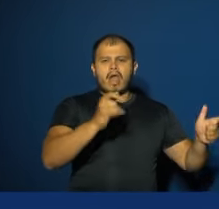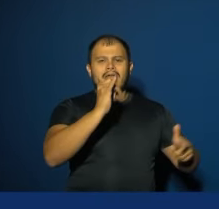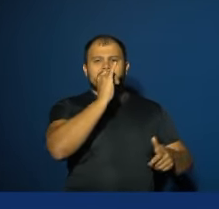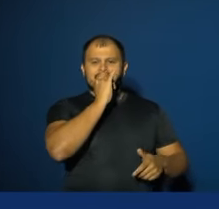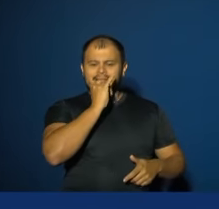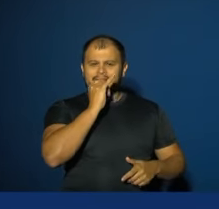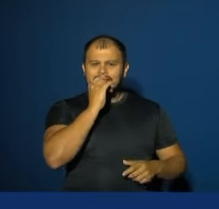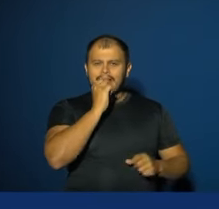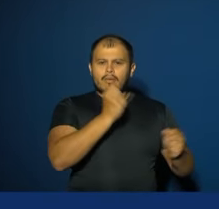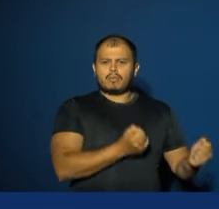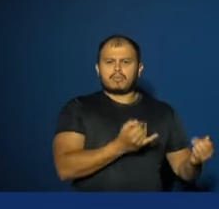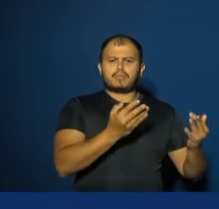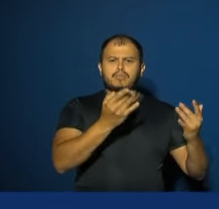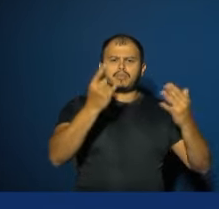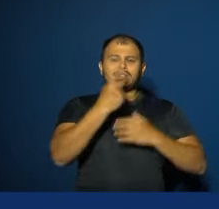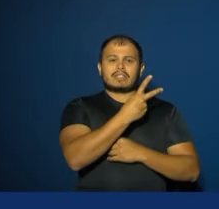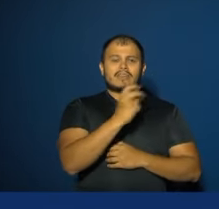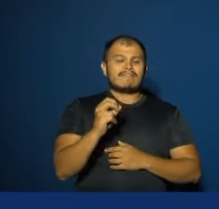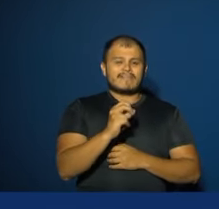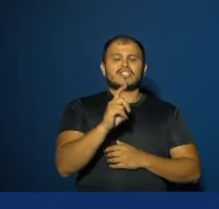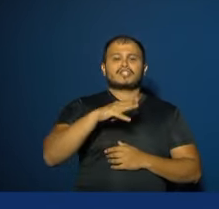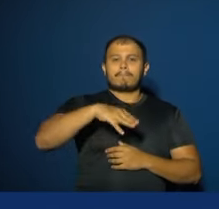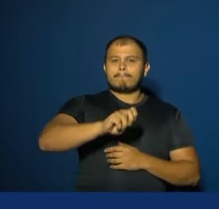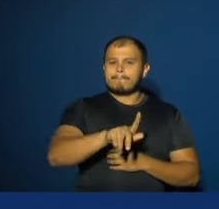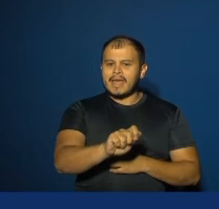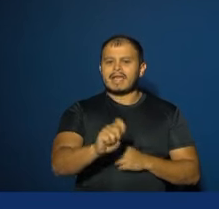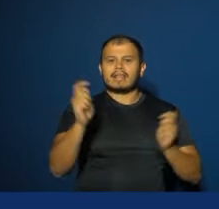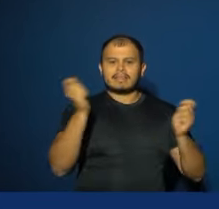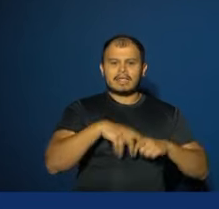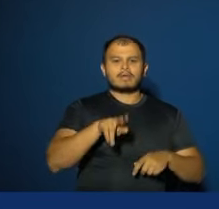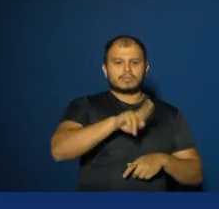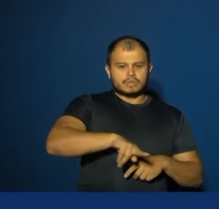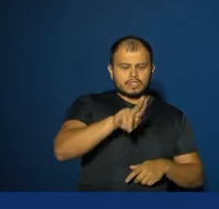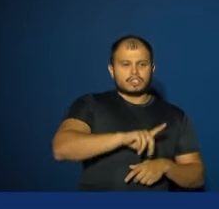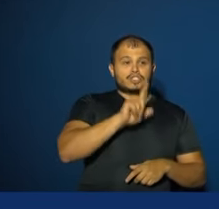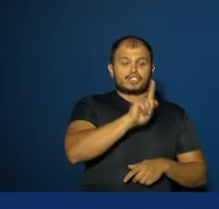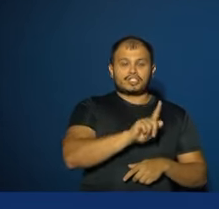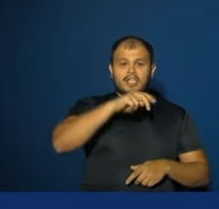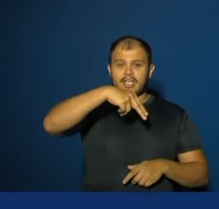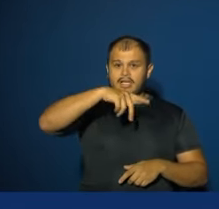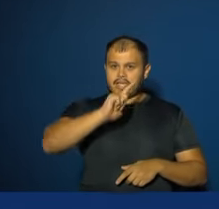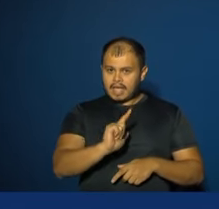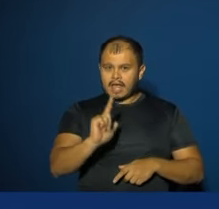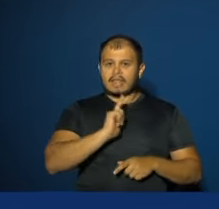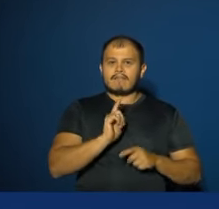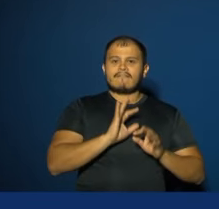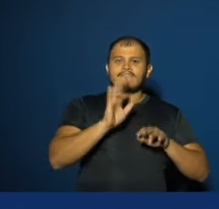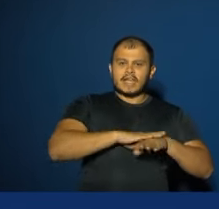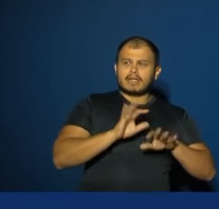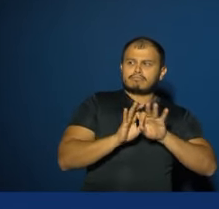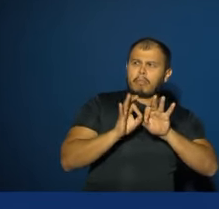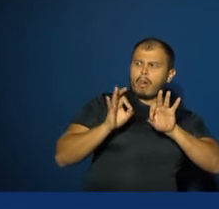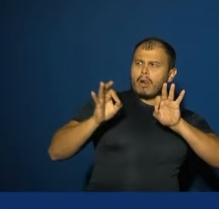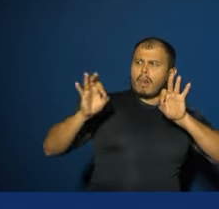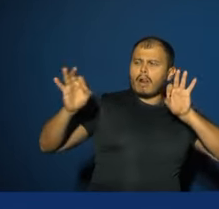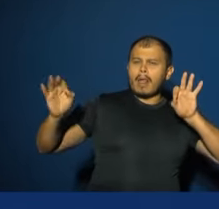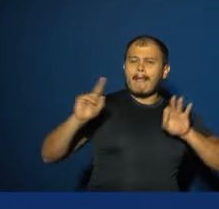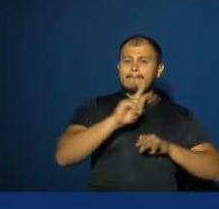120 mega lá, que funciona com GNL produzido a 1.000 quilômetros de distância, no campo de